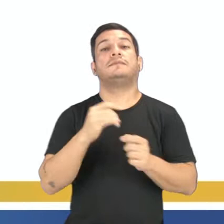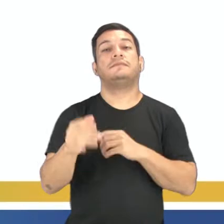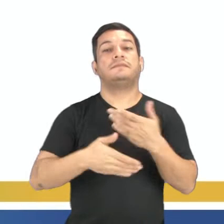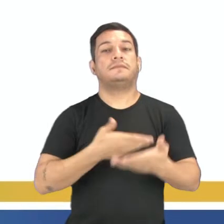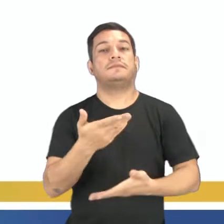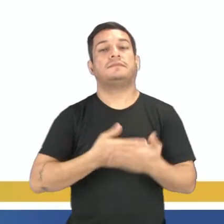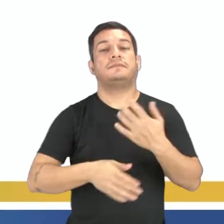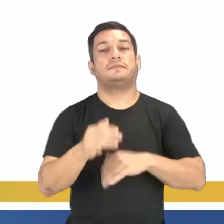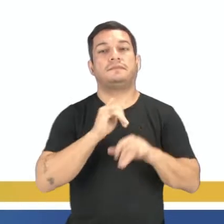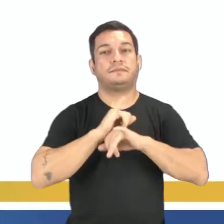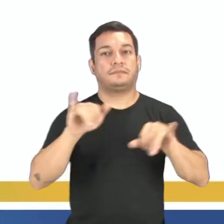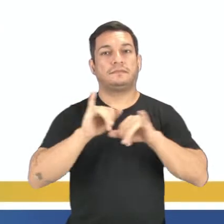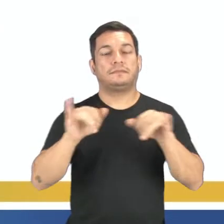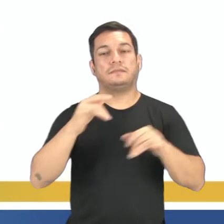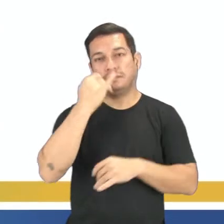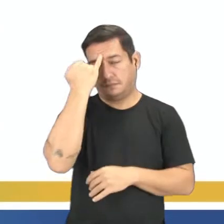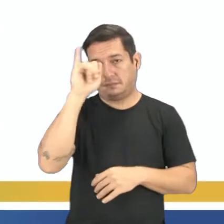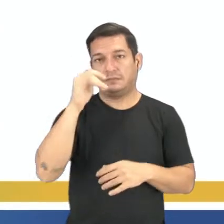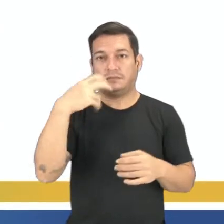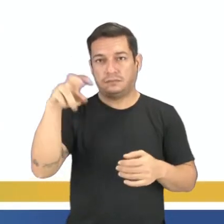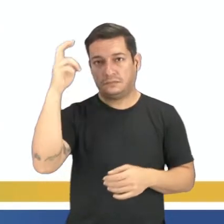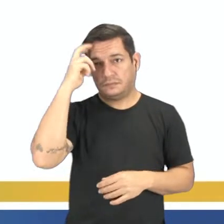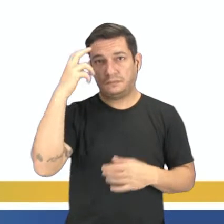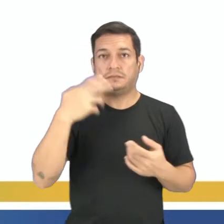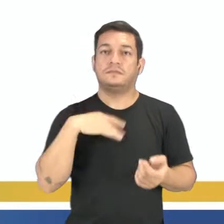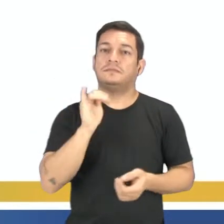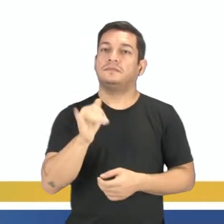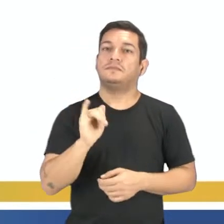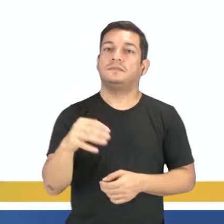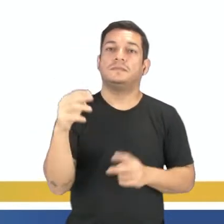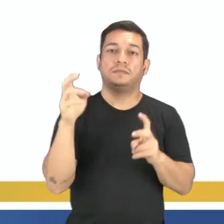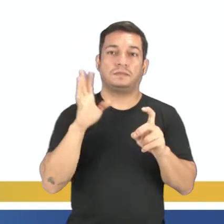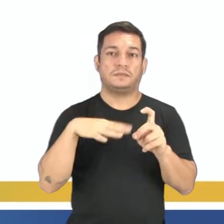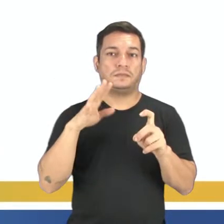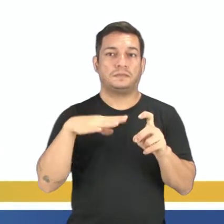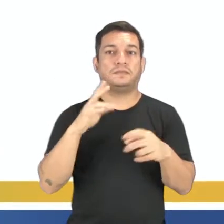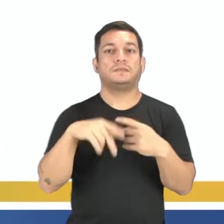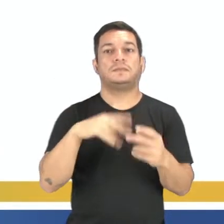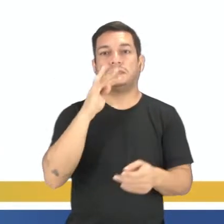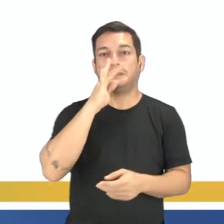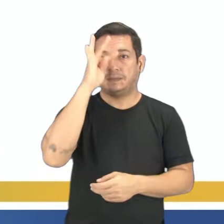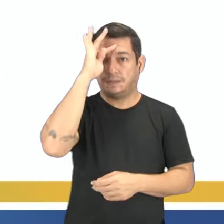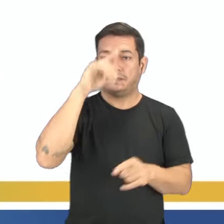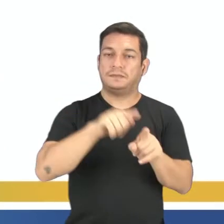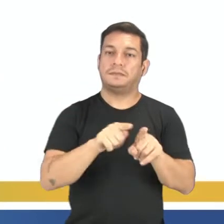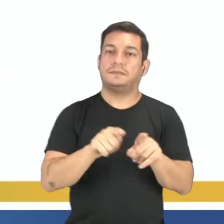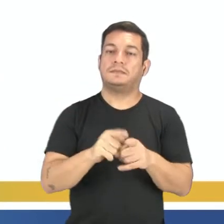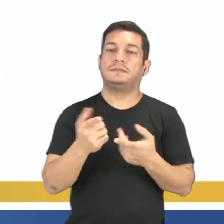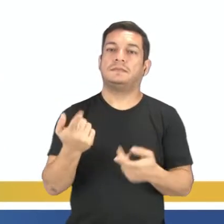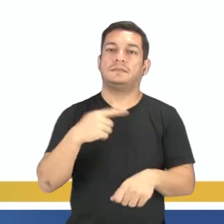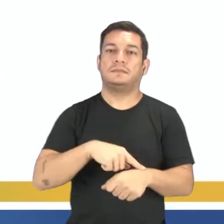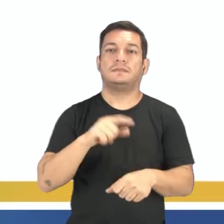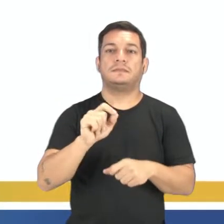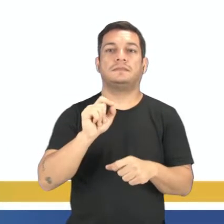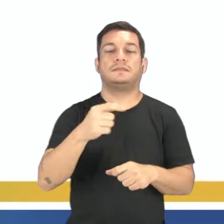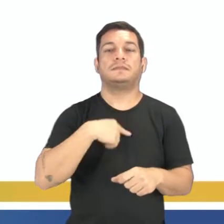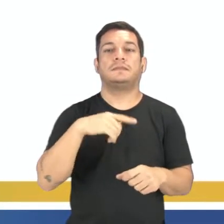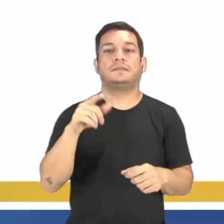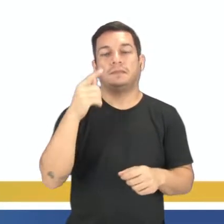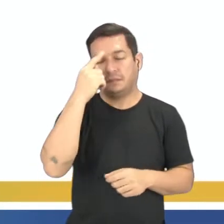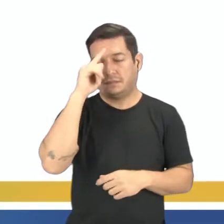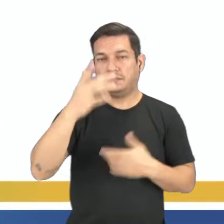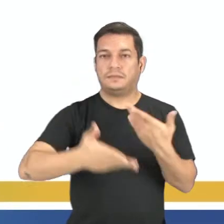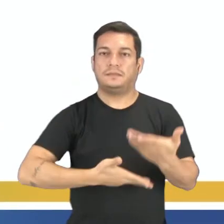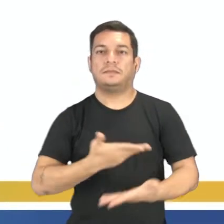vivências, culturas, criatividade, ou seja, ele contava ali seus mitos, ritos, tradições e ao mesmo tempo criando uma atmosfera de